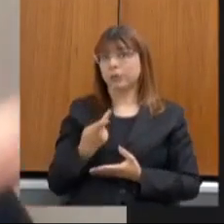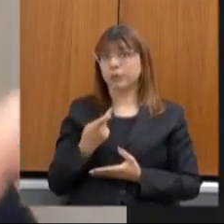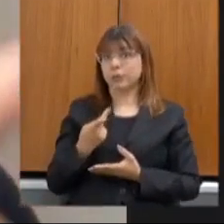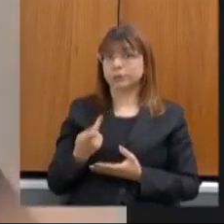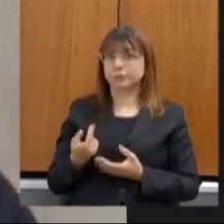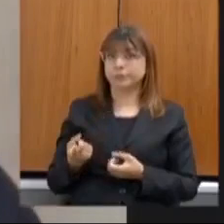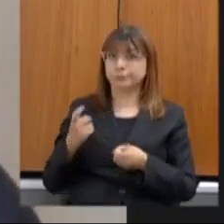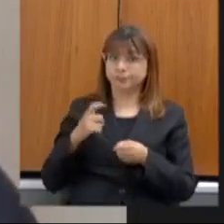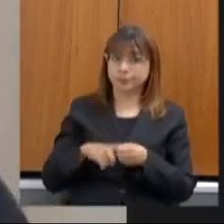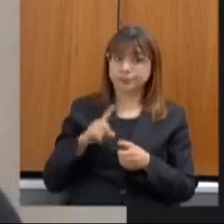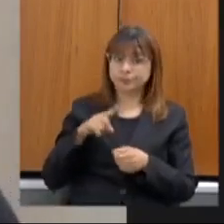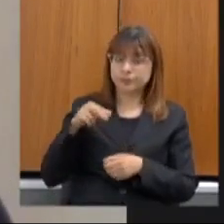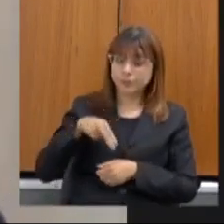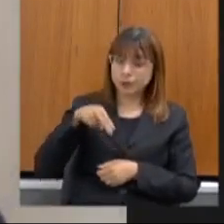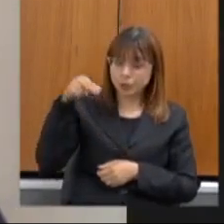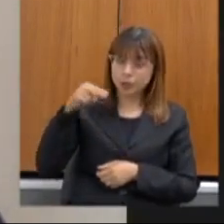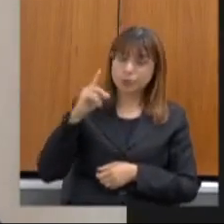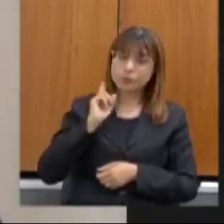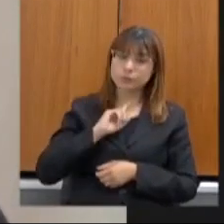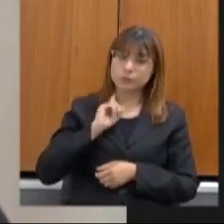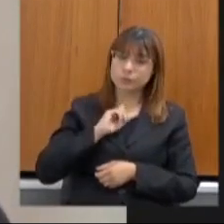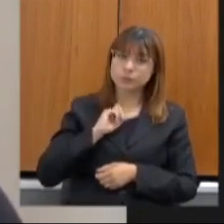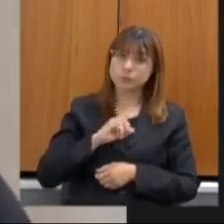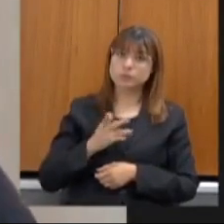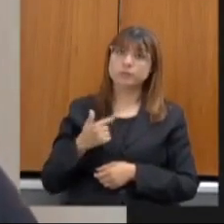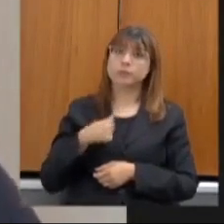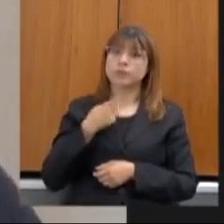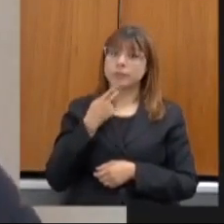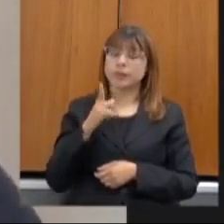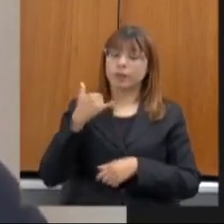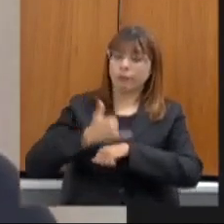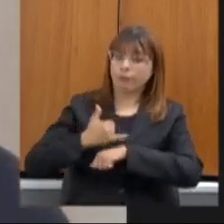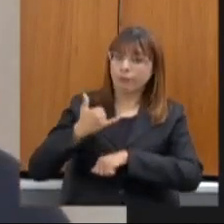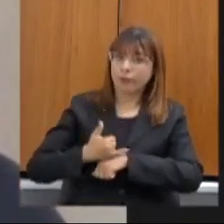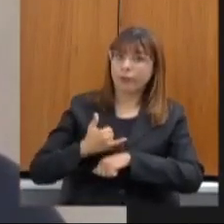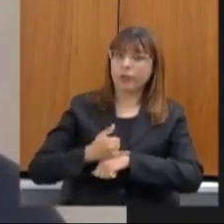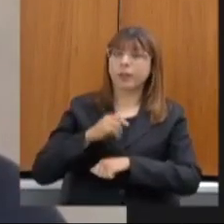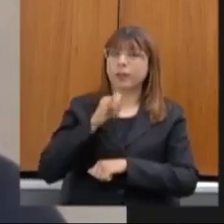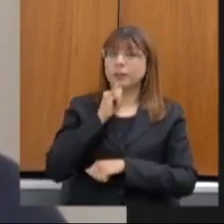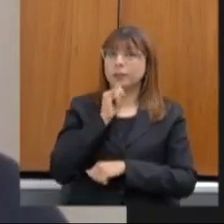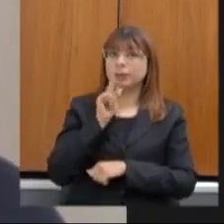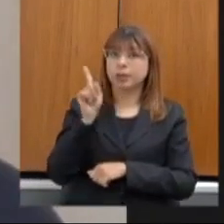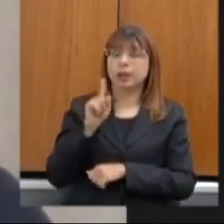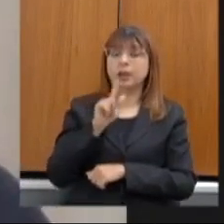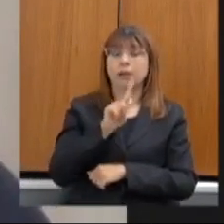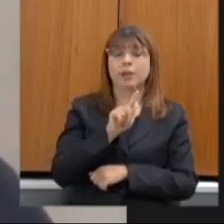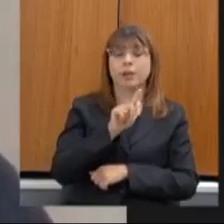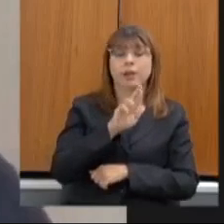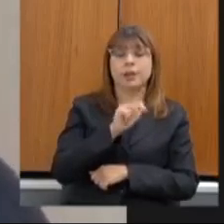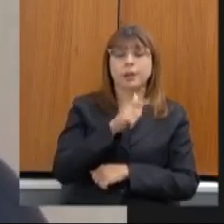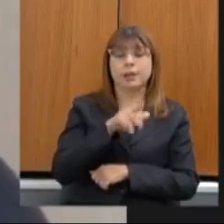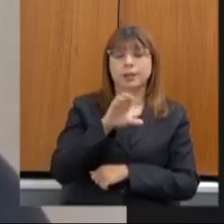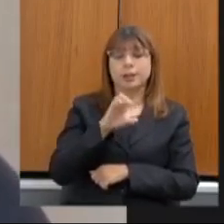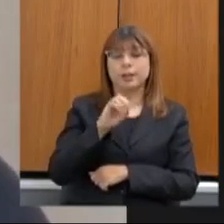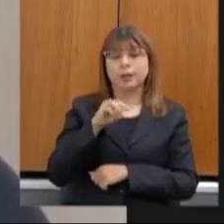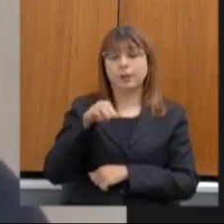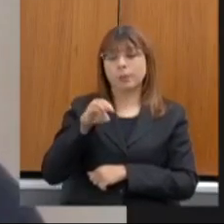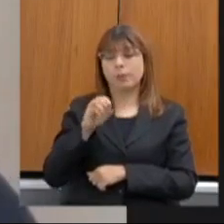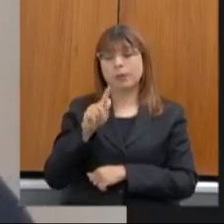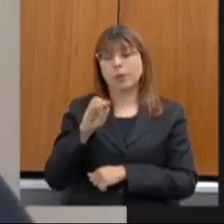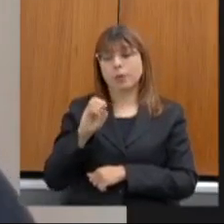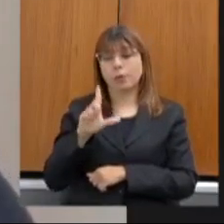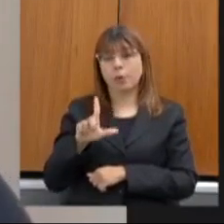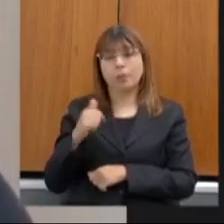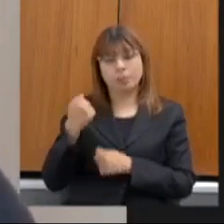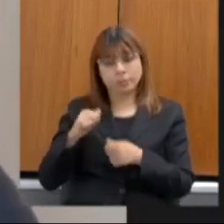falo que a recuperação passa pelo norte de Minas eu estou dizendo do ferro lá na região de Grão Mogol e precisa